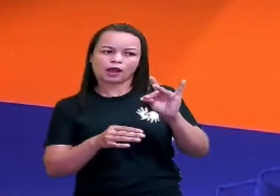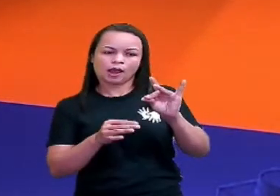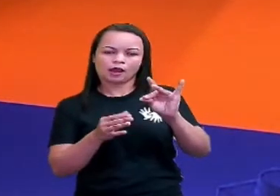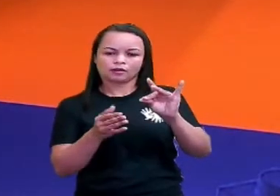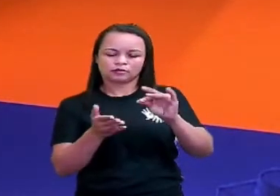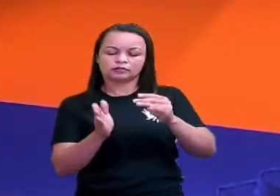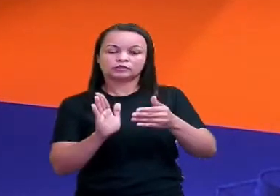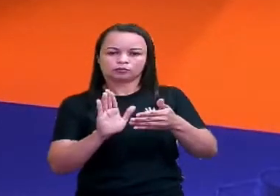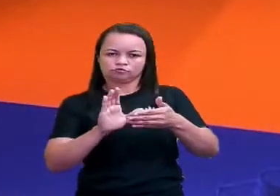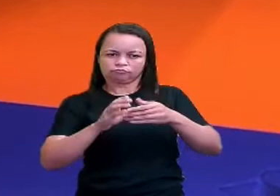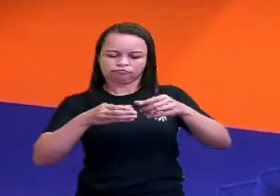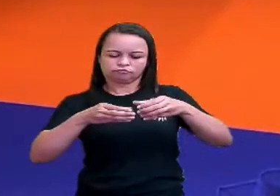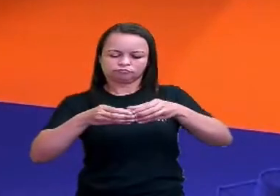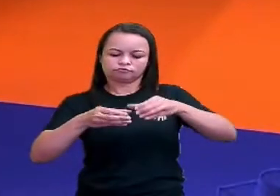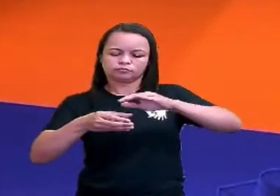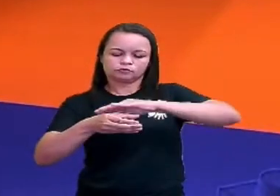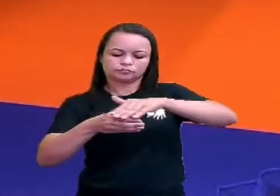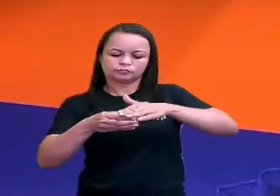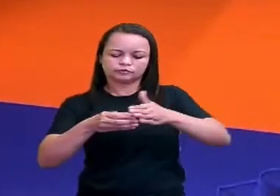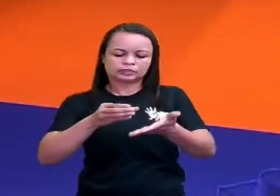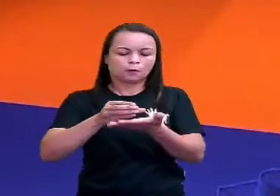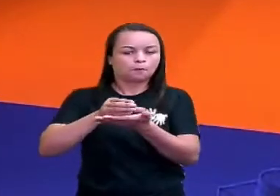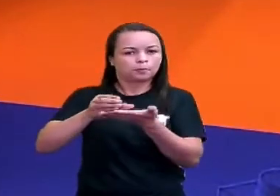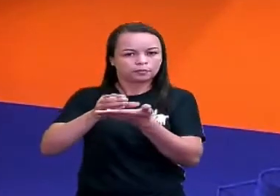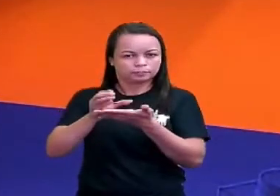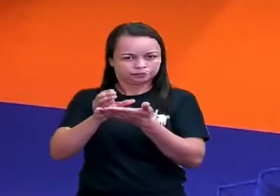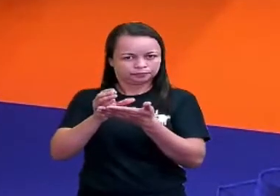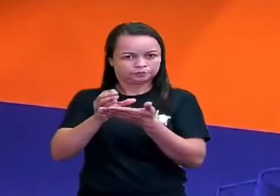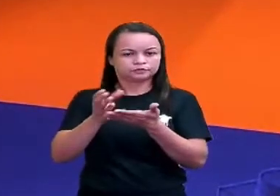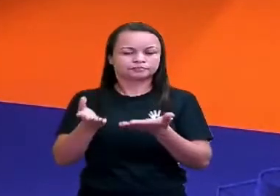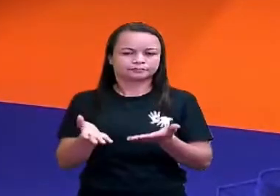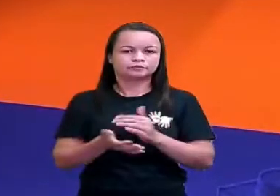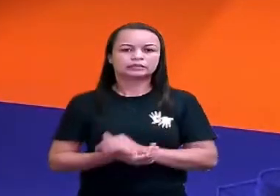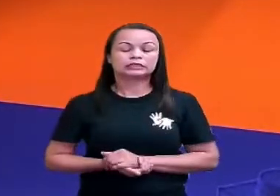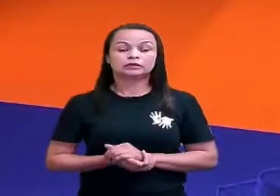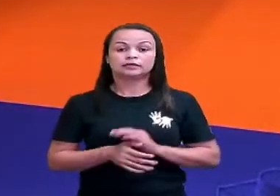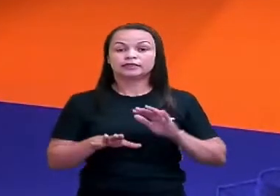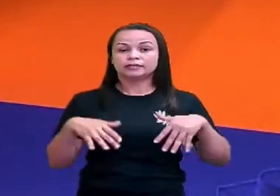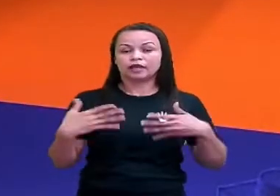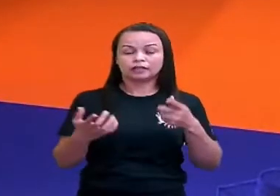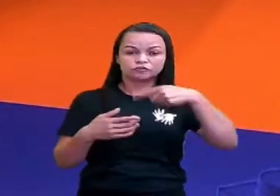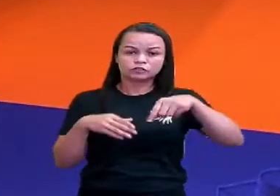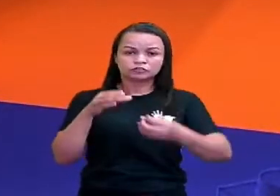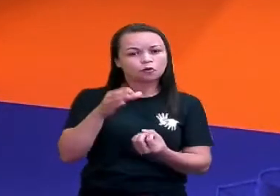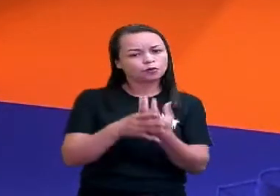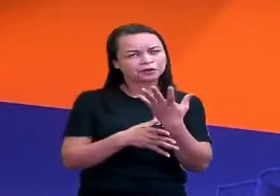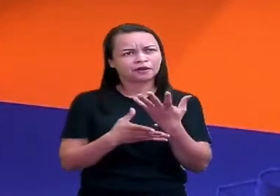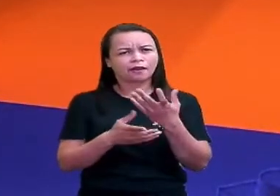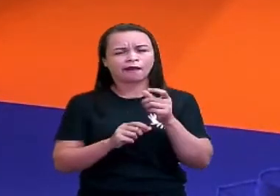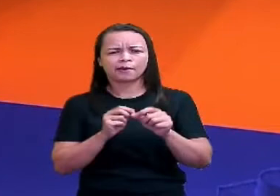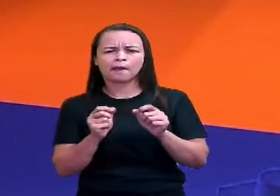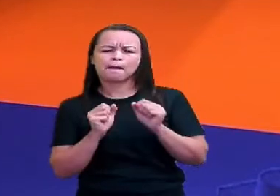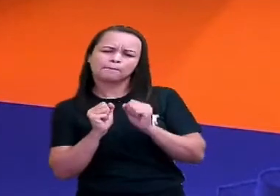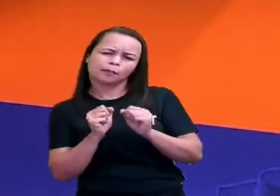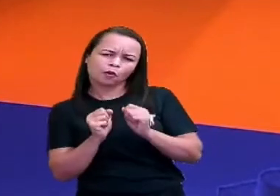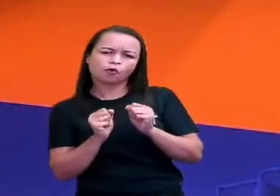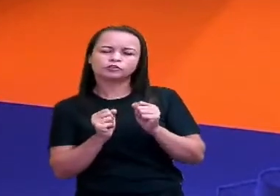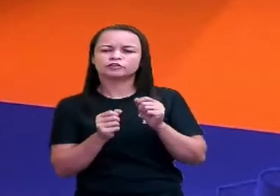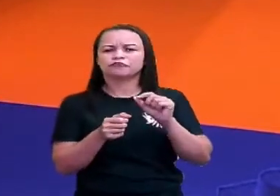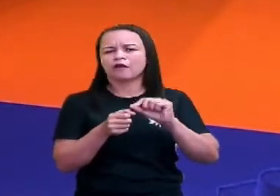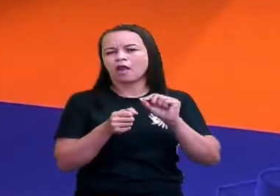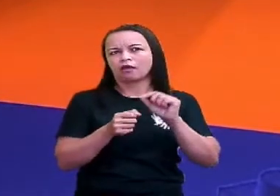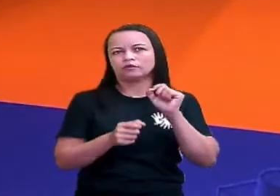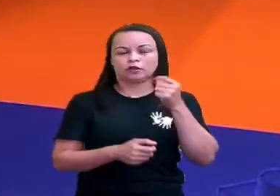fundo no próprio bumbum da tartaruga, tá certo? E aí vocês vão criar. Vocês podem fazer olhinho,